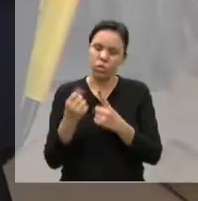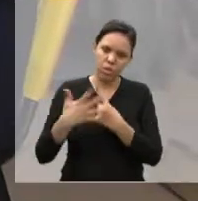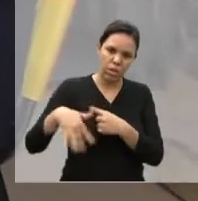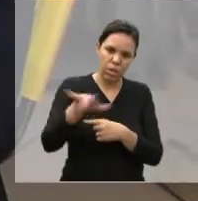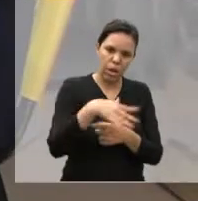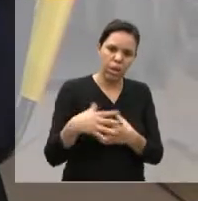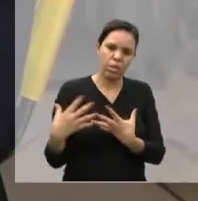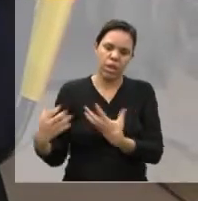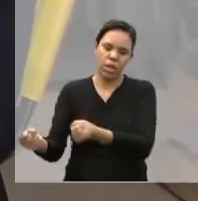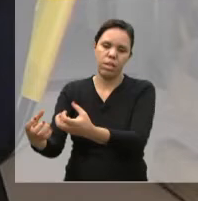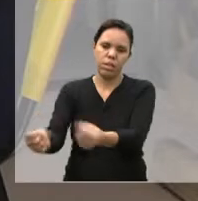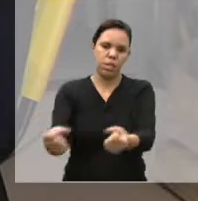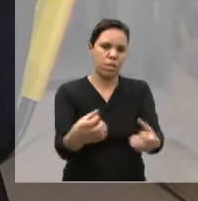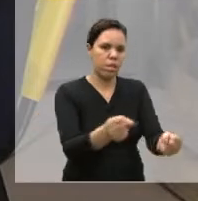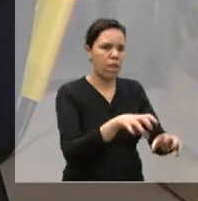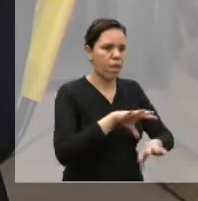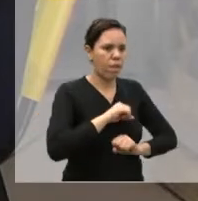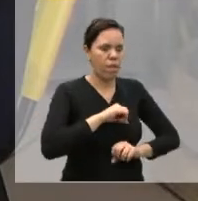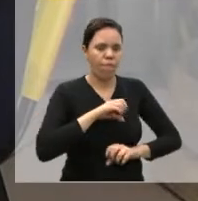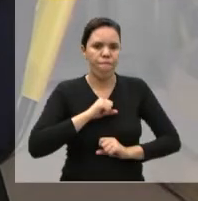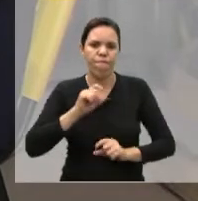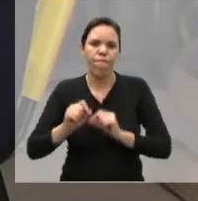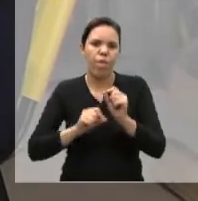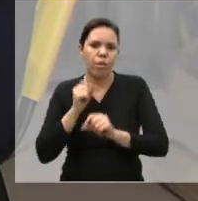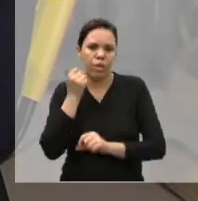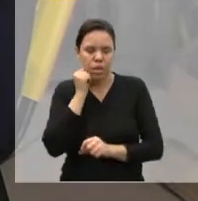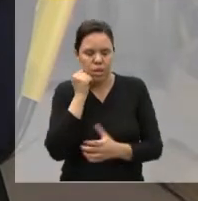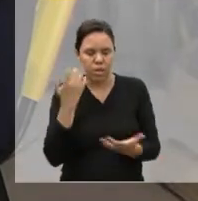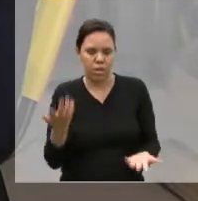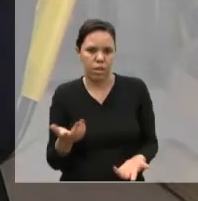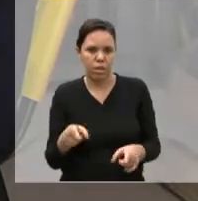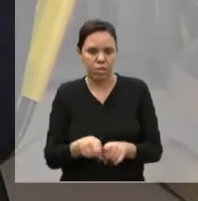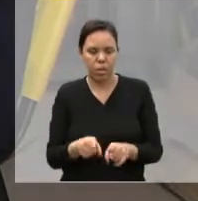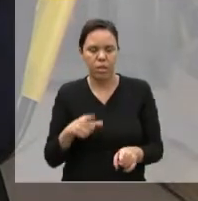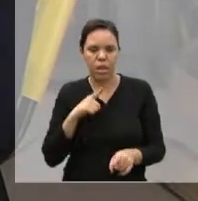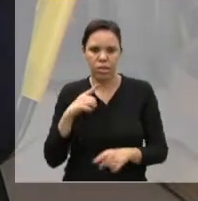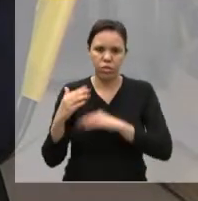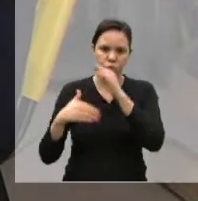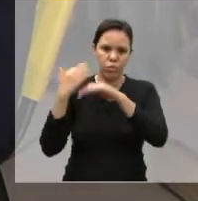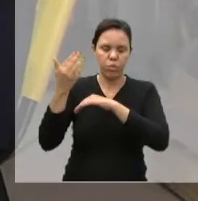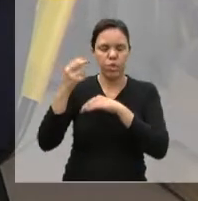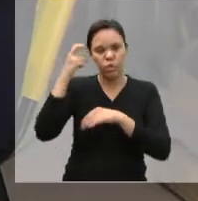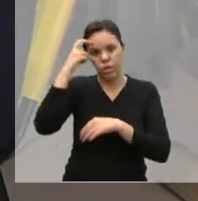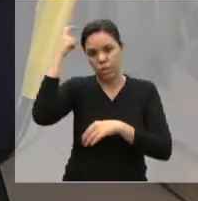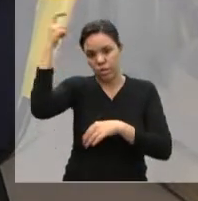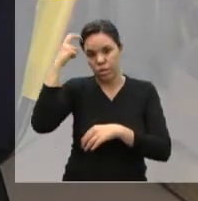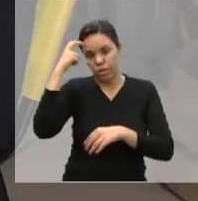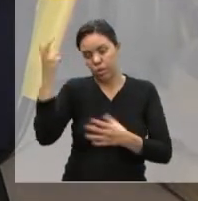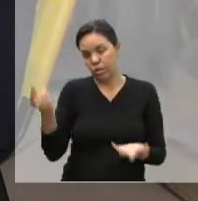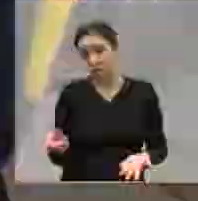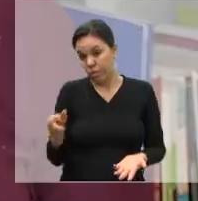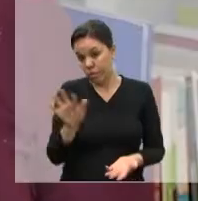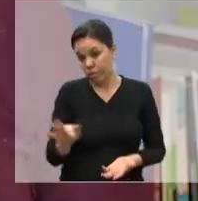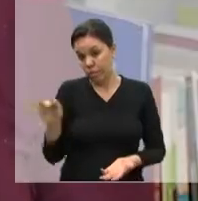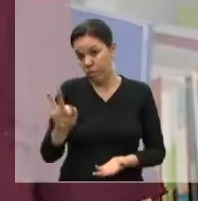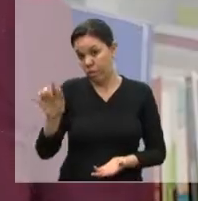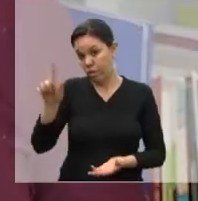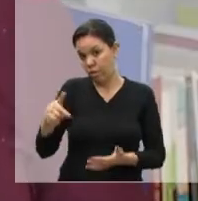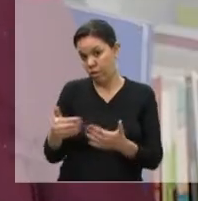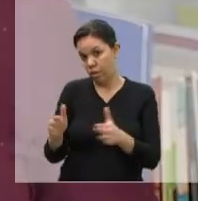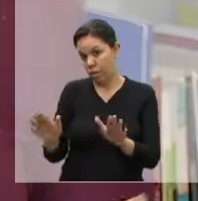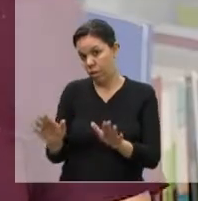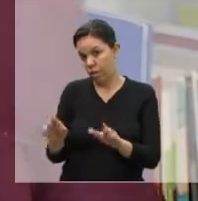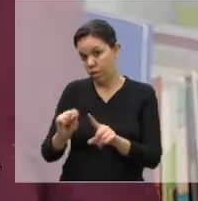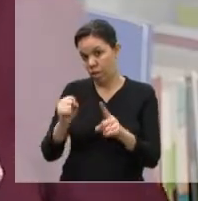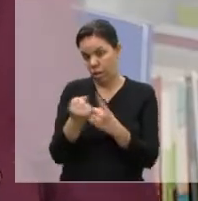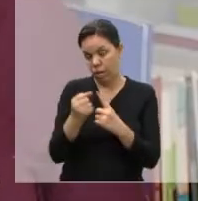o desenvolvimento intelectual, porque a universidade ela é aberta à sociedade. A gente recebe os